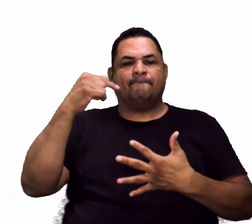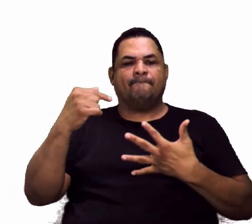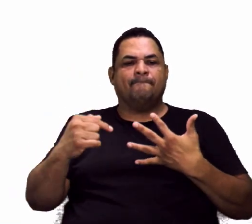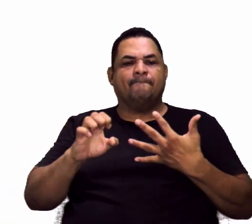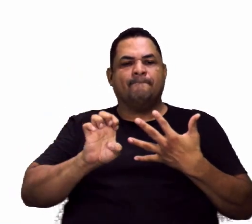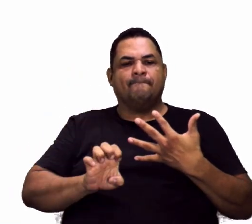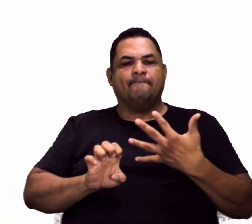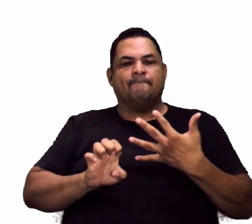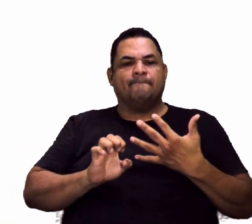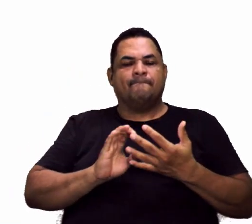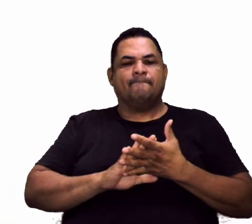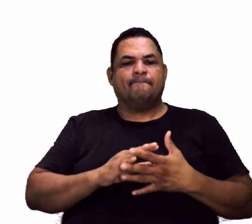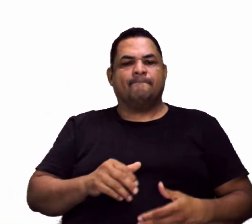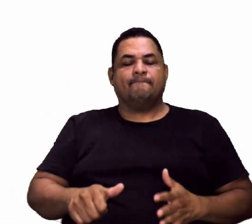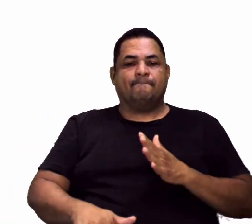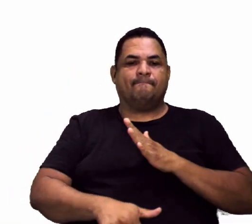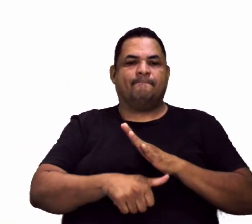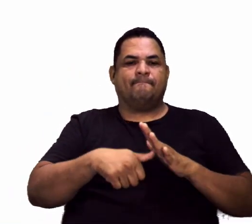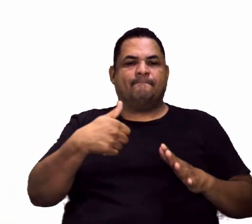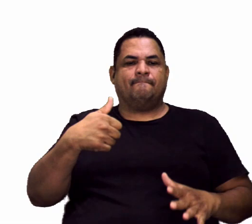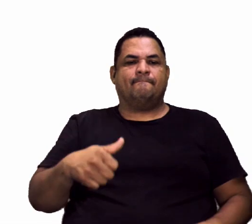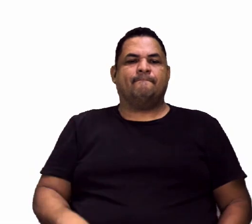é, primeiro,